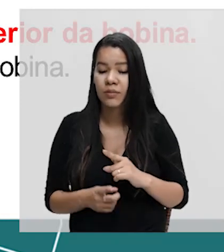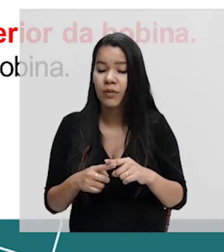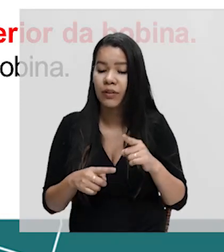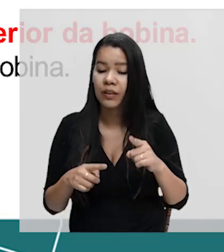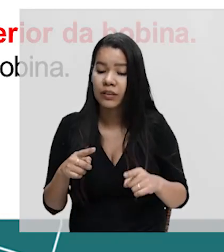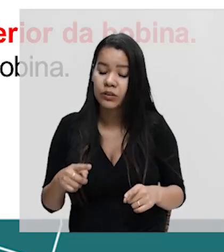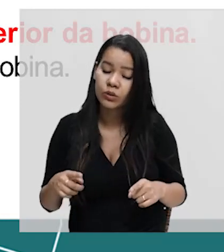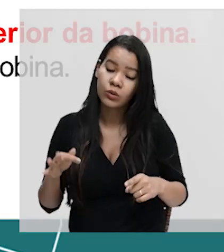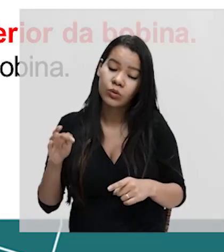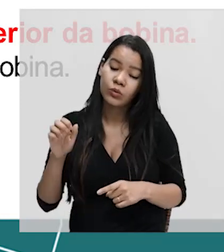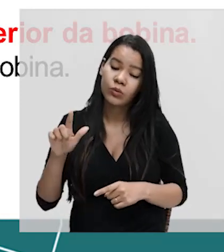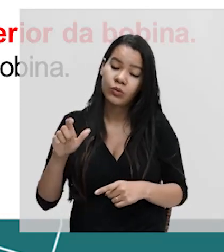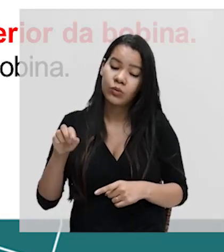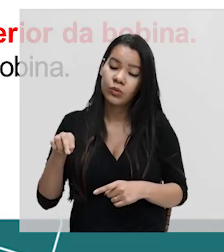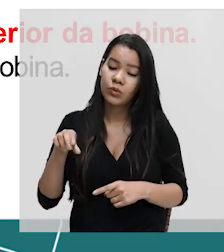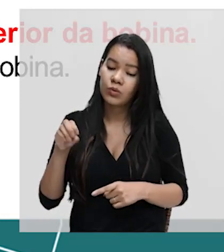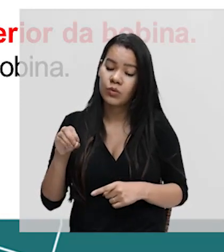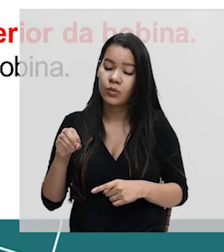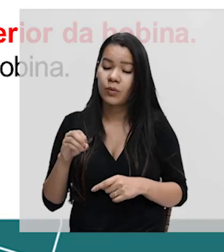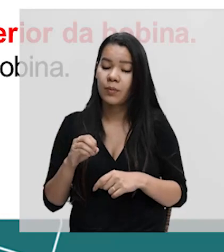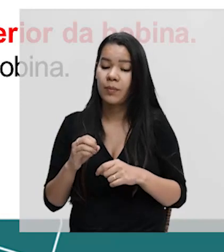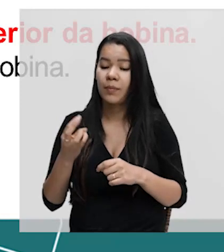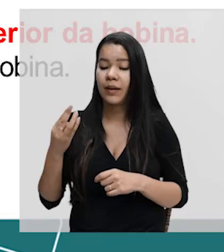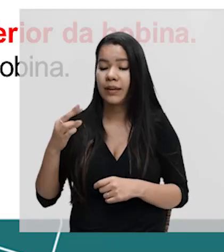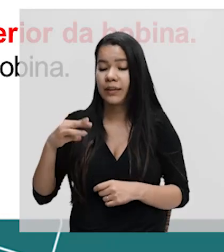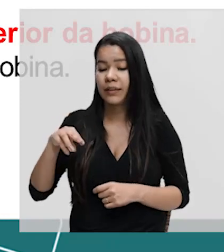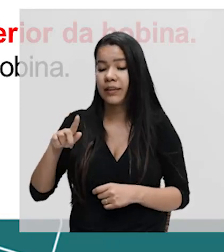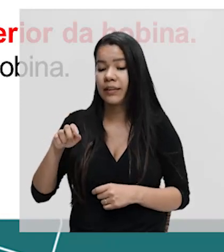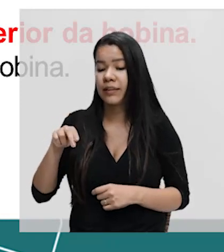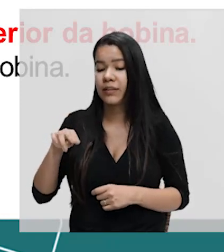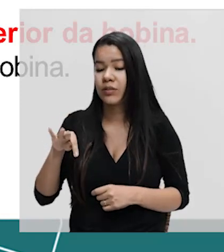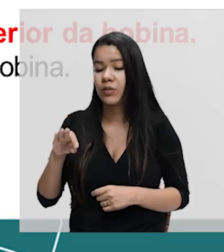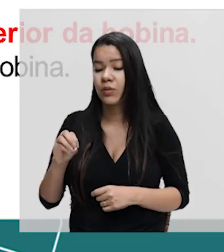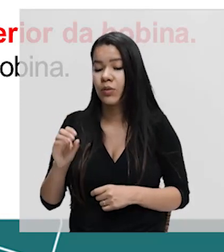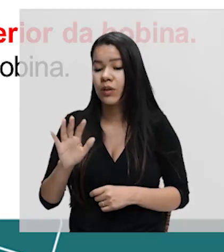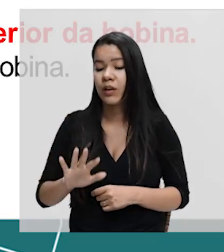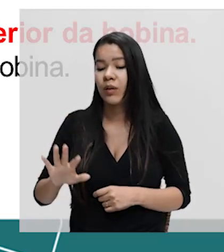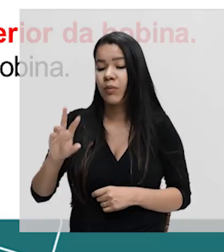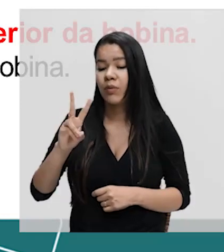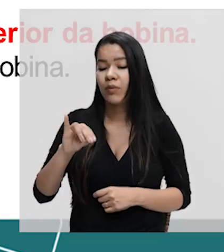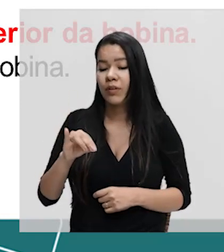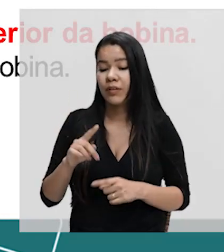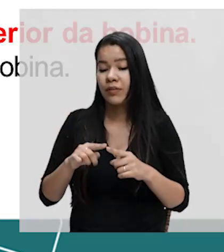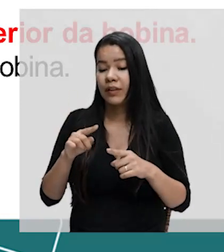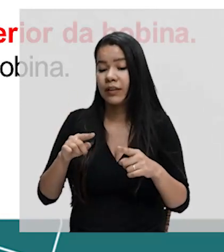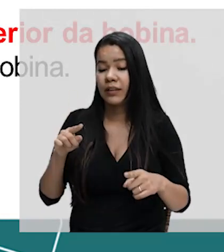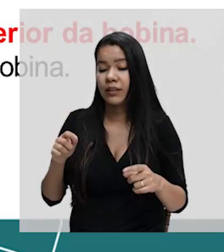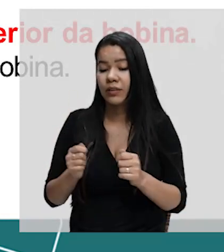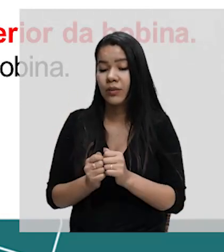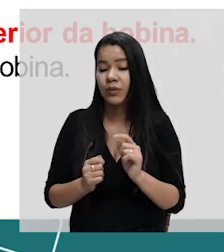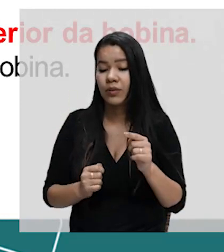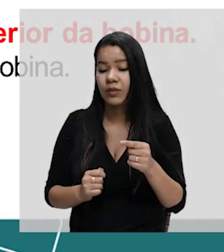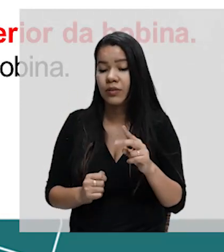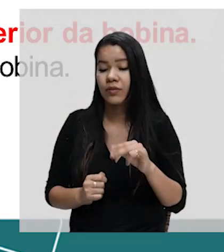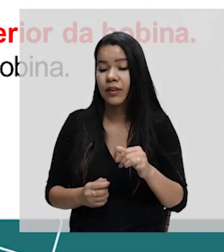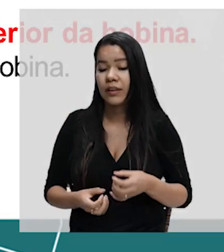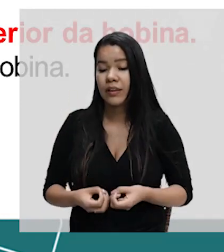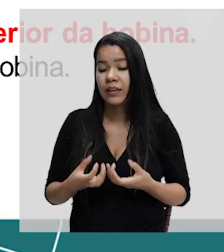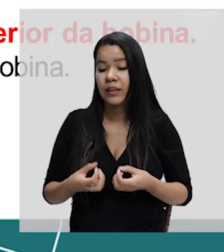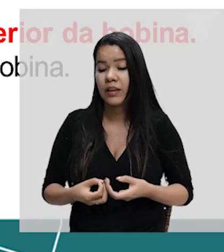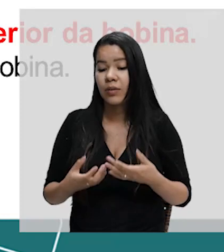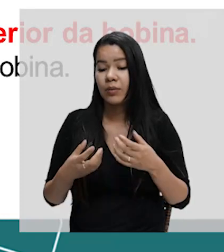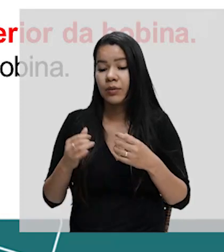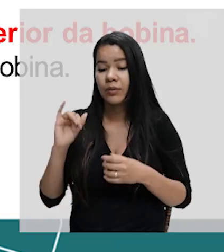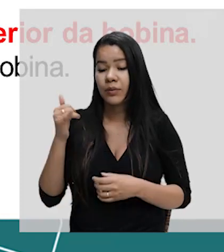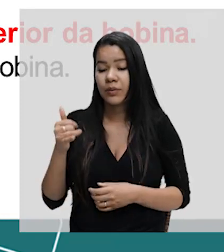que nós estamos falando desde o início. O fluxo ele vai, né, o campo magnético ele vai variar, com isso vai gerar uma corrente